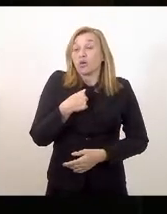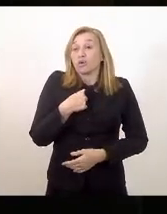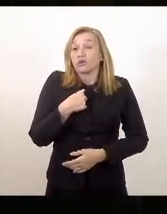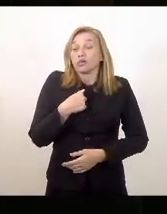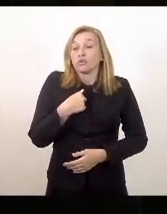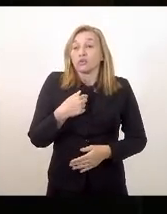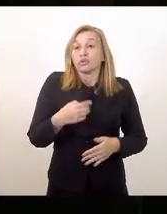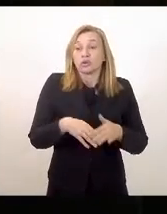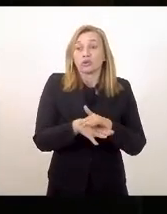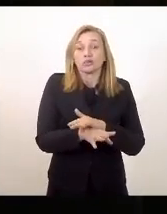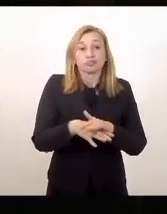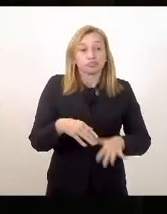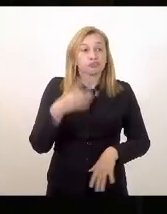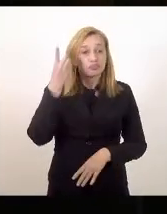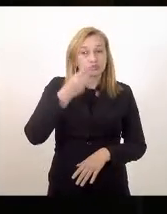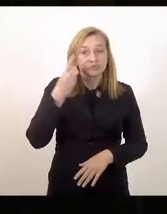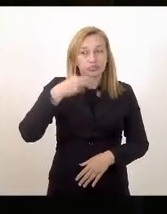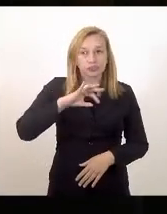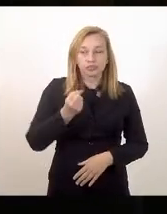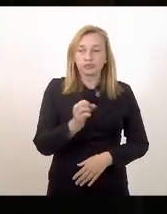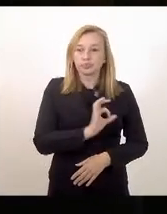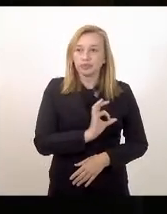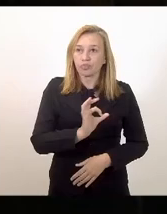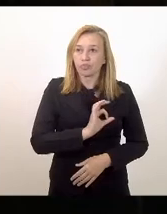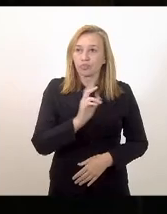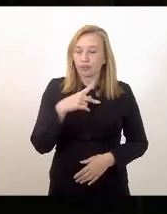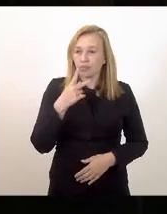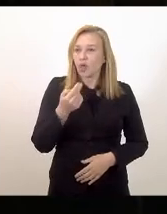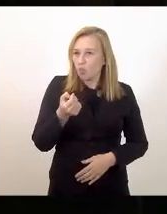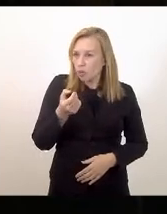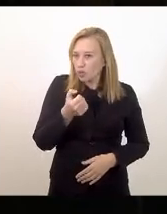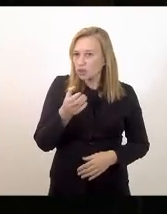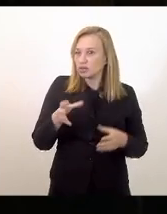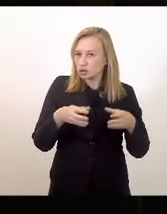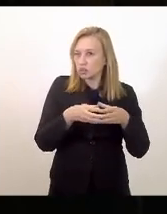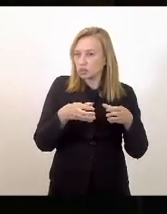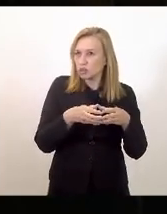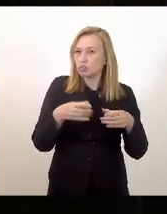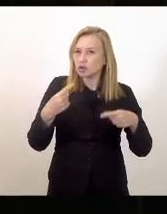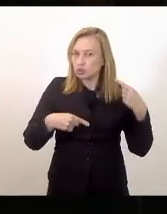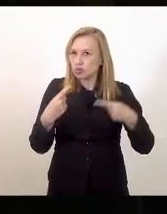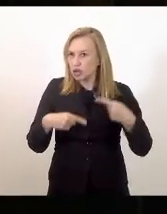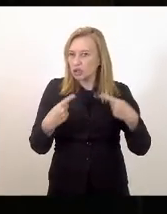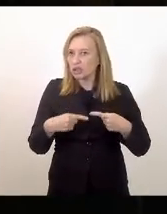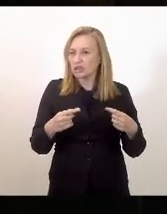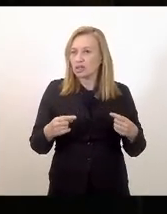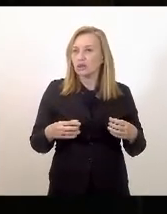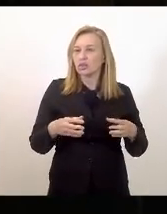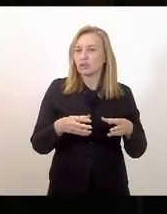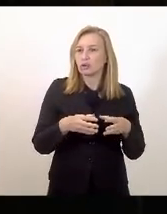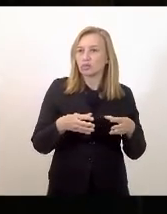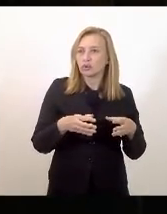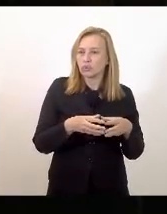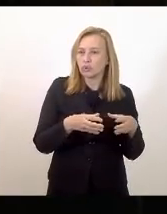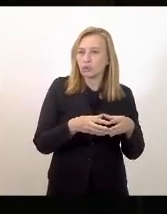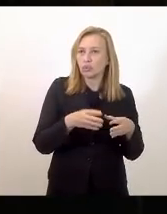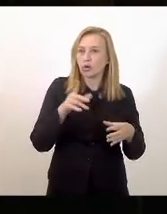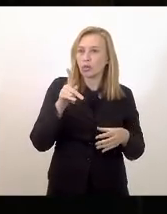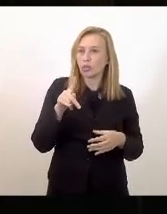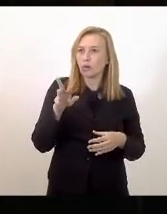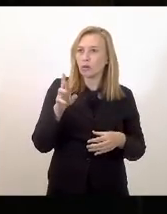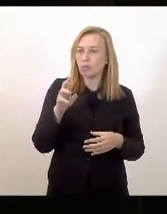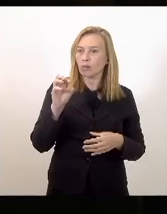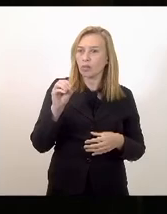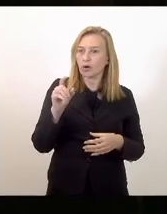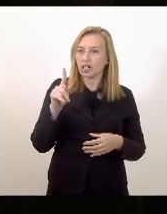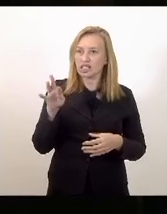e eu costumo, deputada Marta Rocha, mexer um pouco com nossos grupos políticos do campo progressista, inclusive,